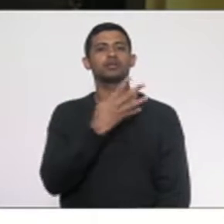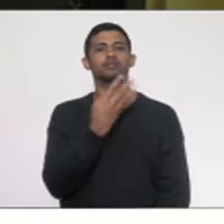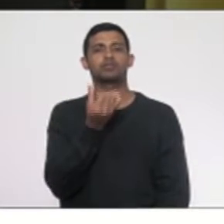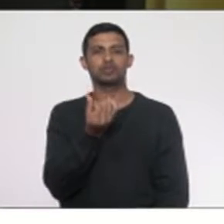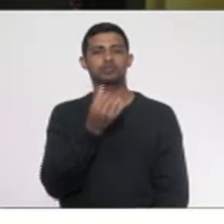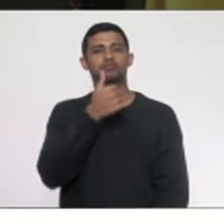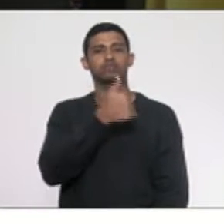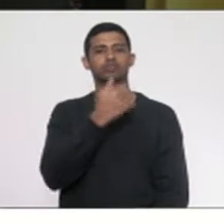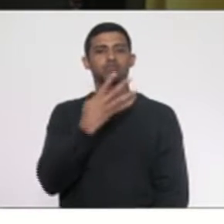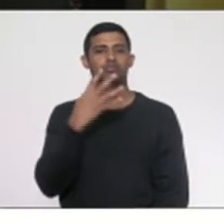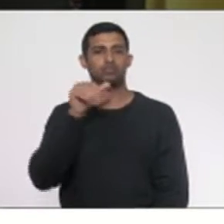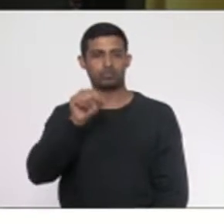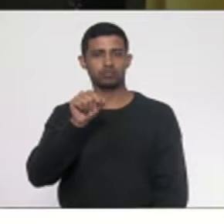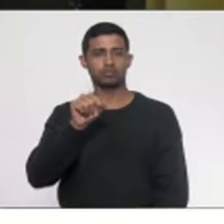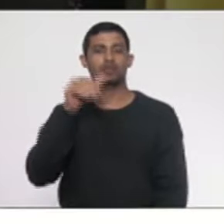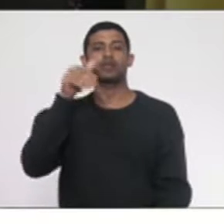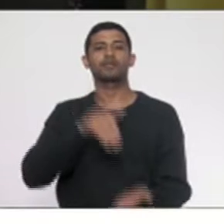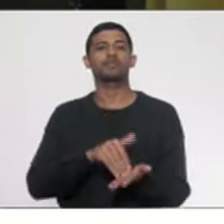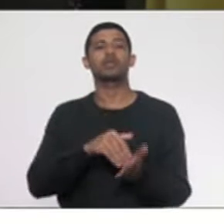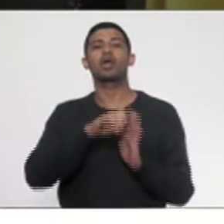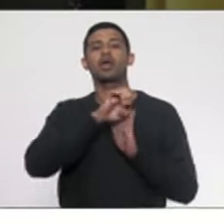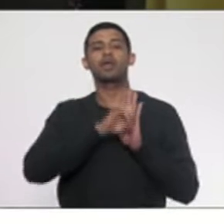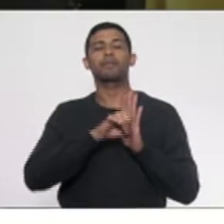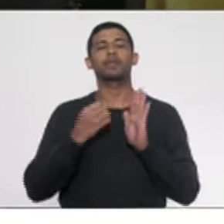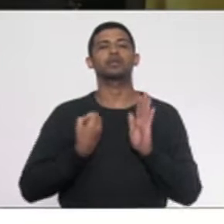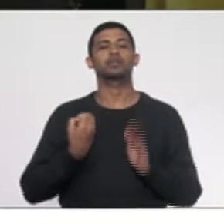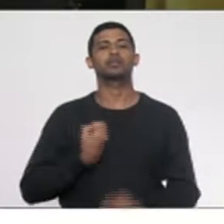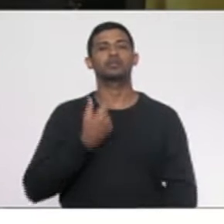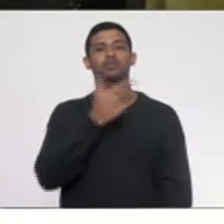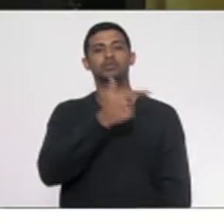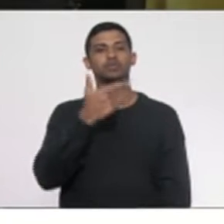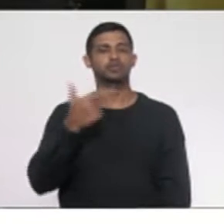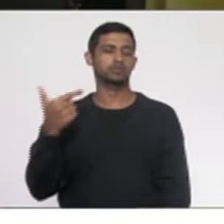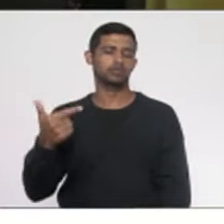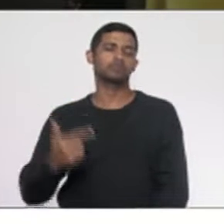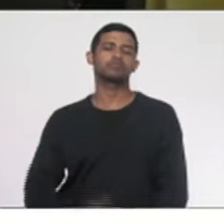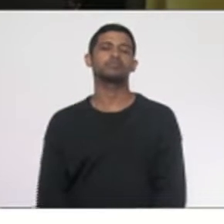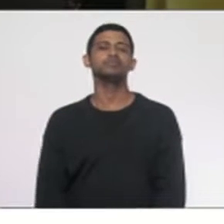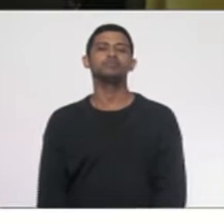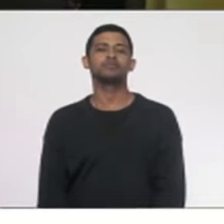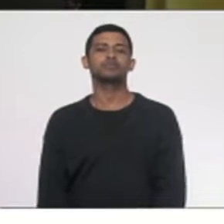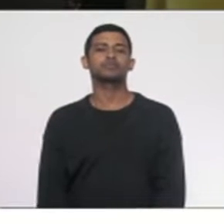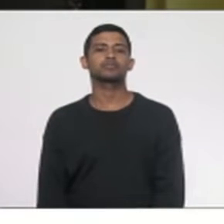146, 148 e, por fim, a emenda número 222.